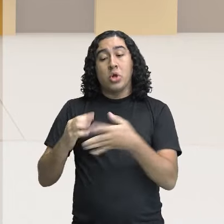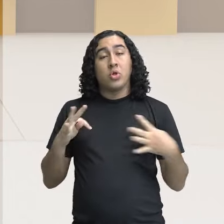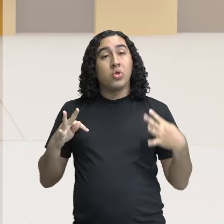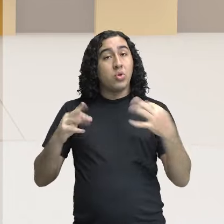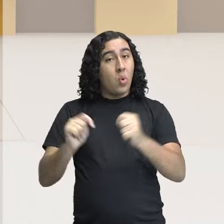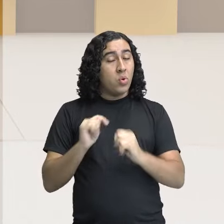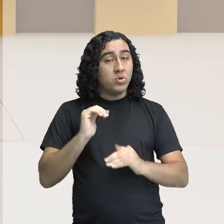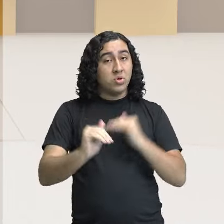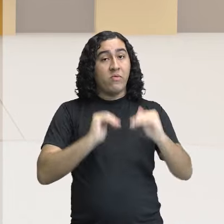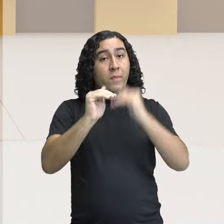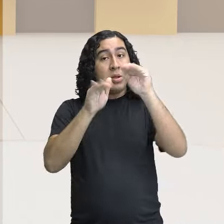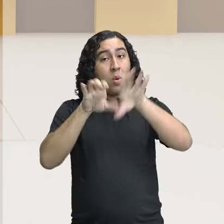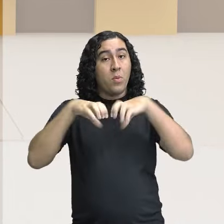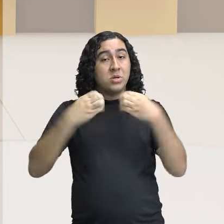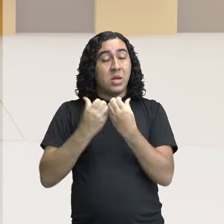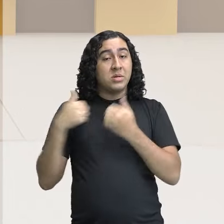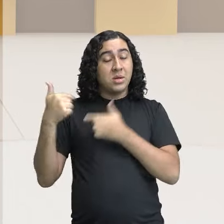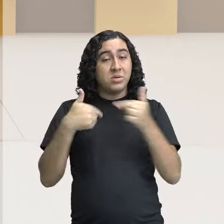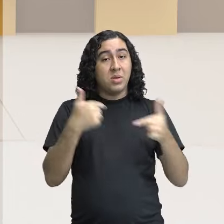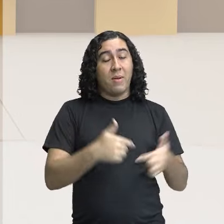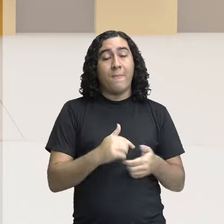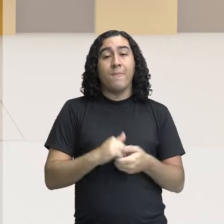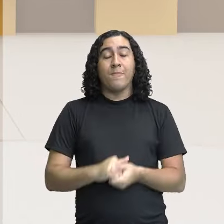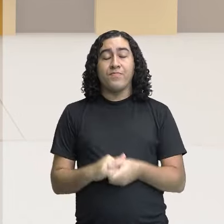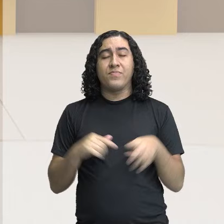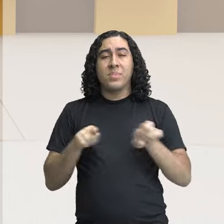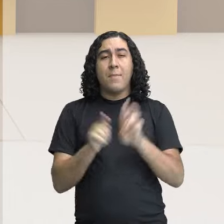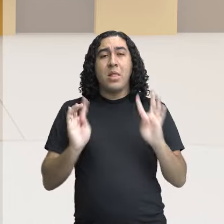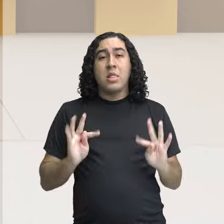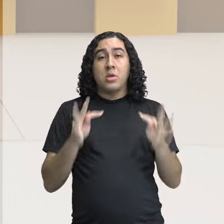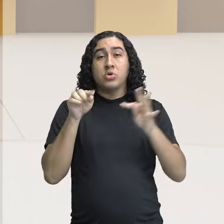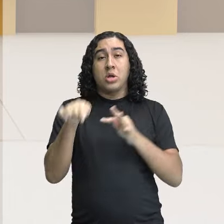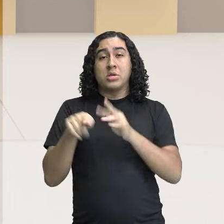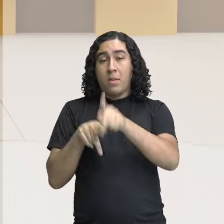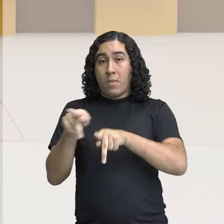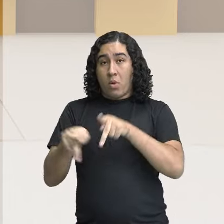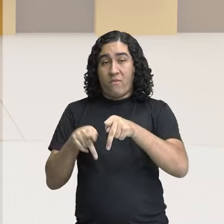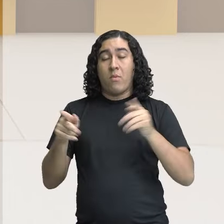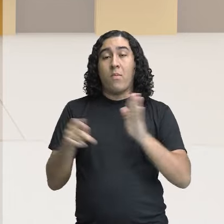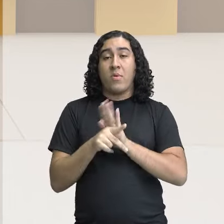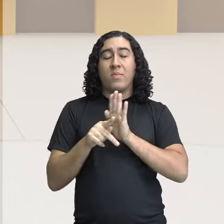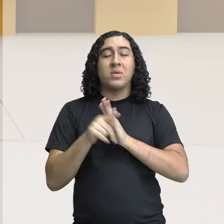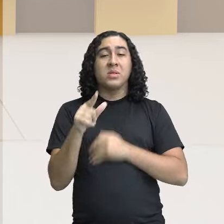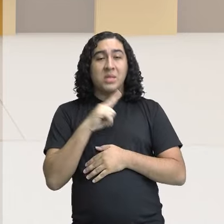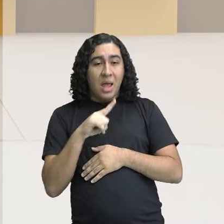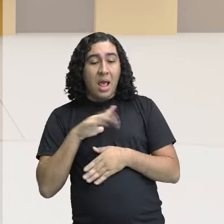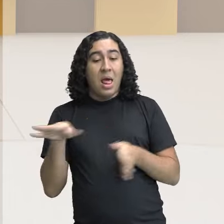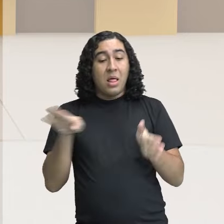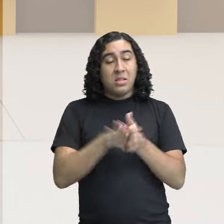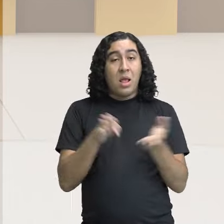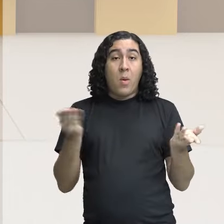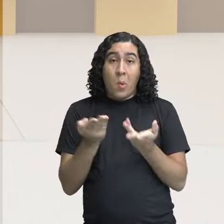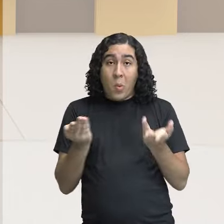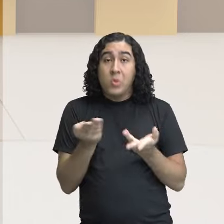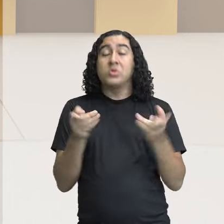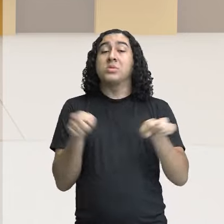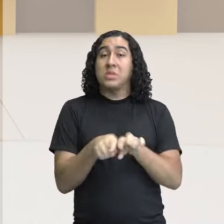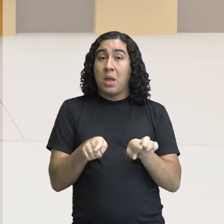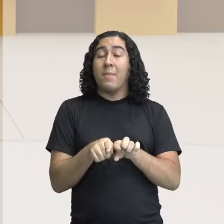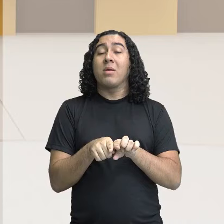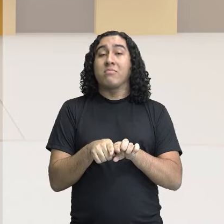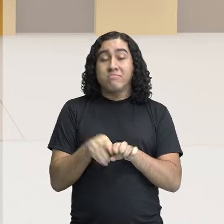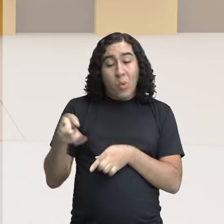desenvolvimento das comunidades tradicionais. E essas tecnologias dos povos tradicionais estão lá, vivendo com eles e também estão